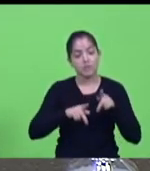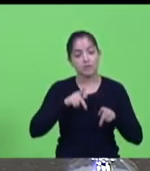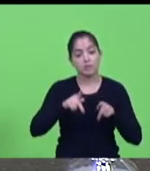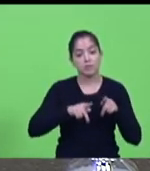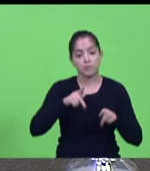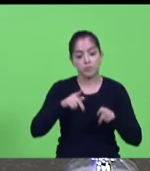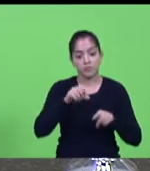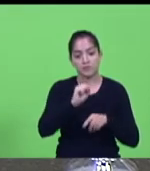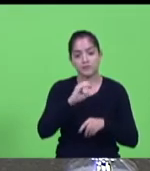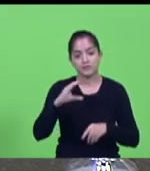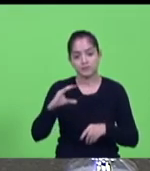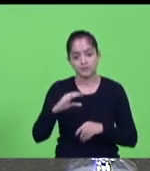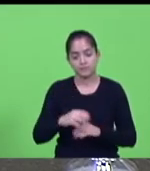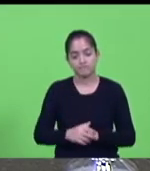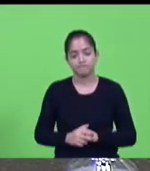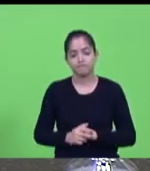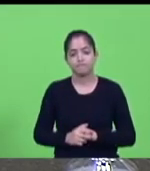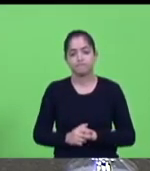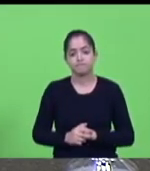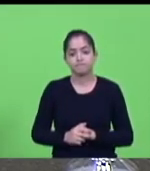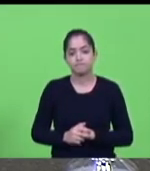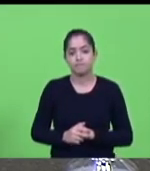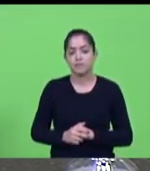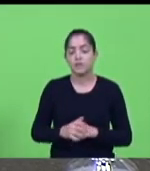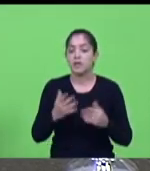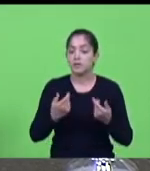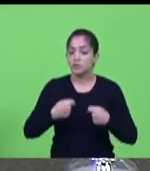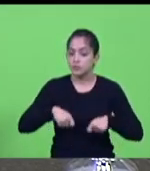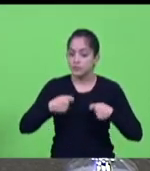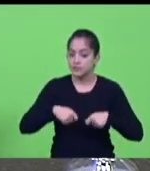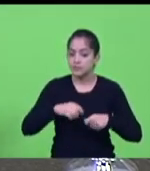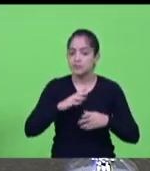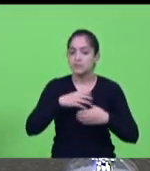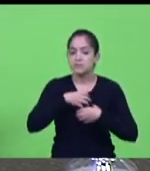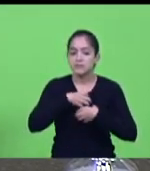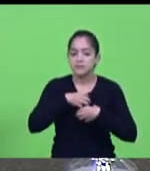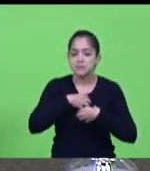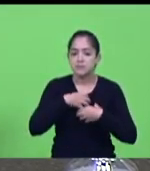de Santa Catarina. Precisamos de sensibilidade,